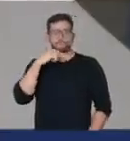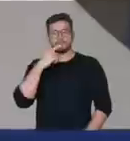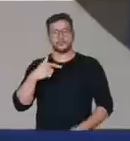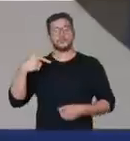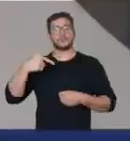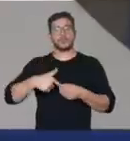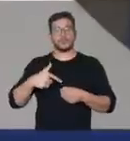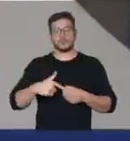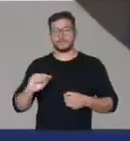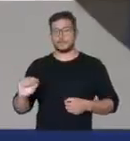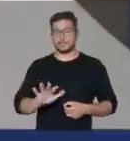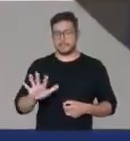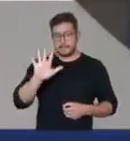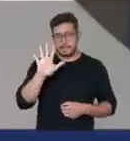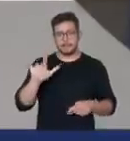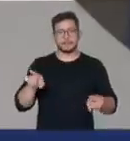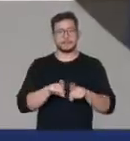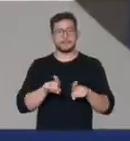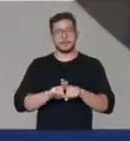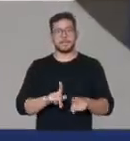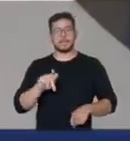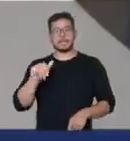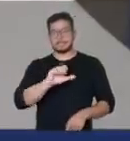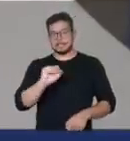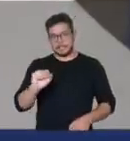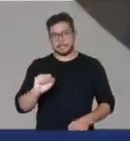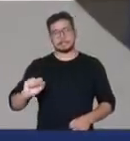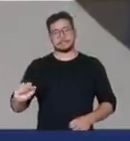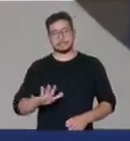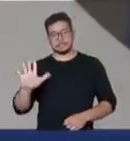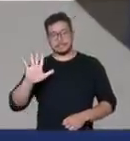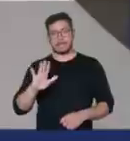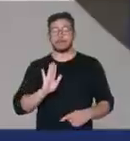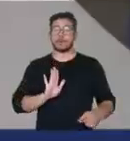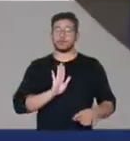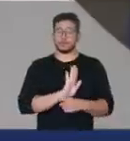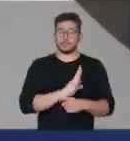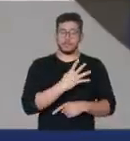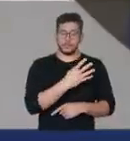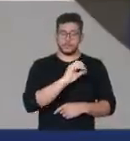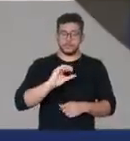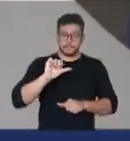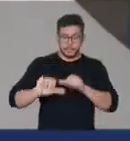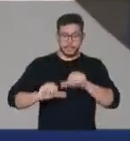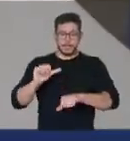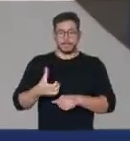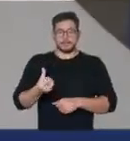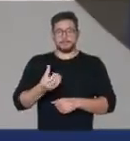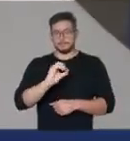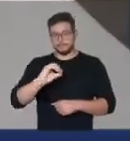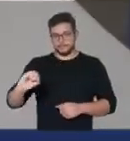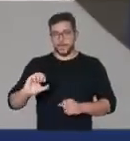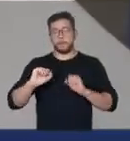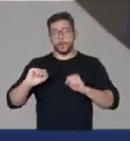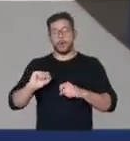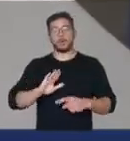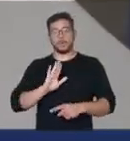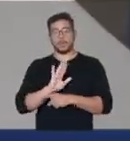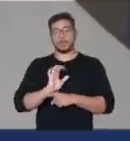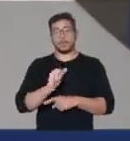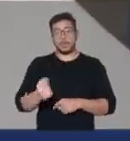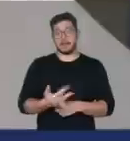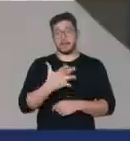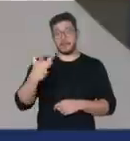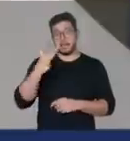está caro, nós temos a dificuldade aí com o gás, o auxílio emergencial de R$ 400 para R$ 600 vai ser um alento para muitas famílias